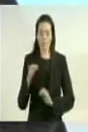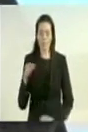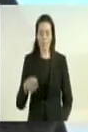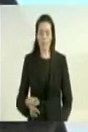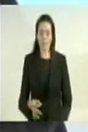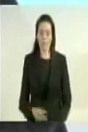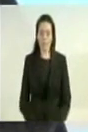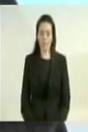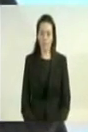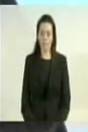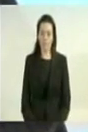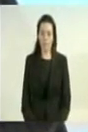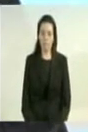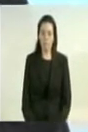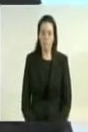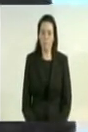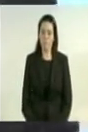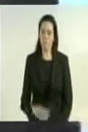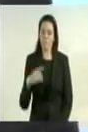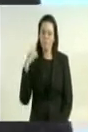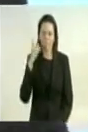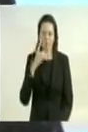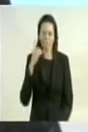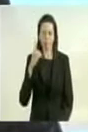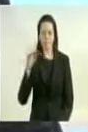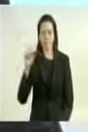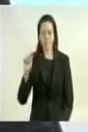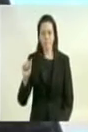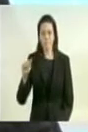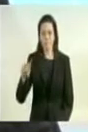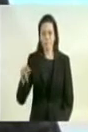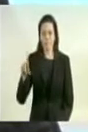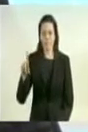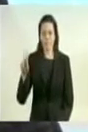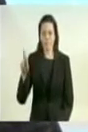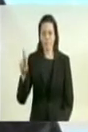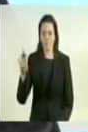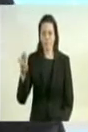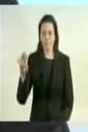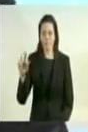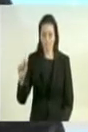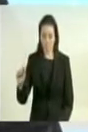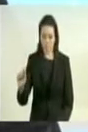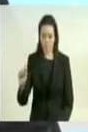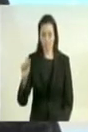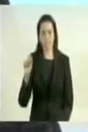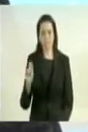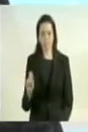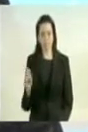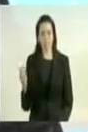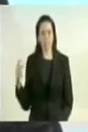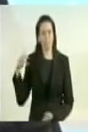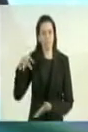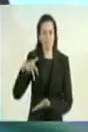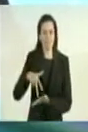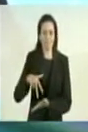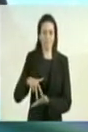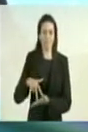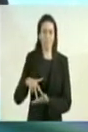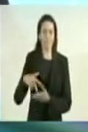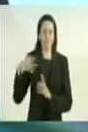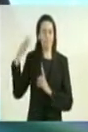deputada Andréia, da forma como ela coloca contundentemente, né, as questões da